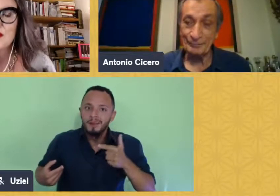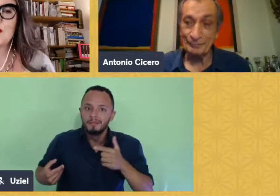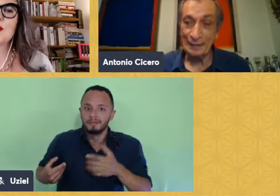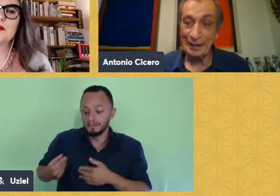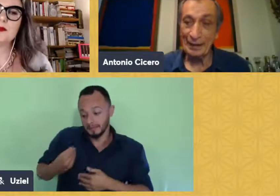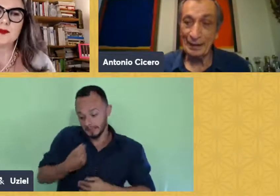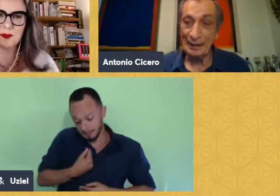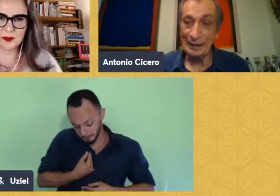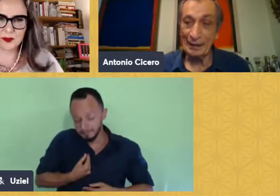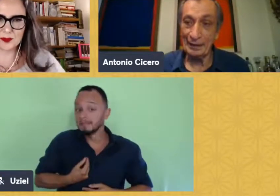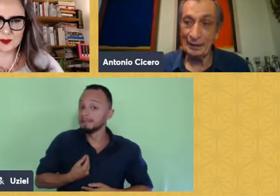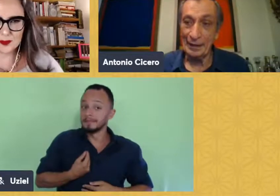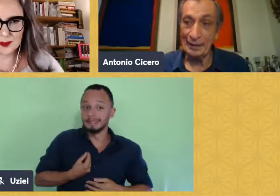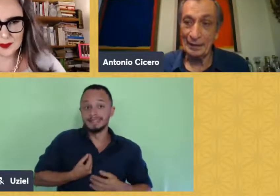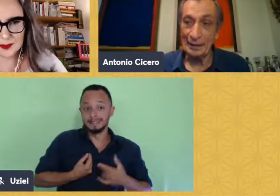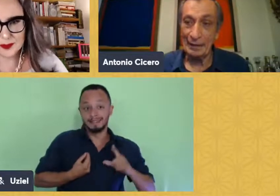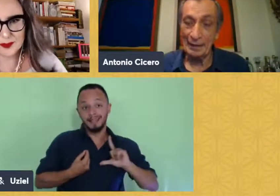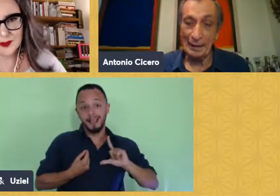verdade,